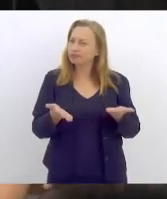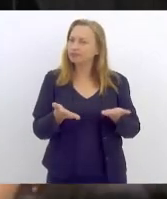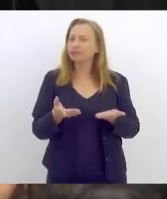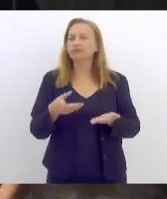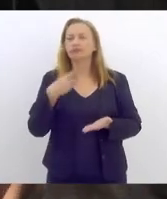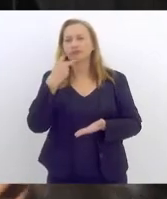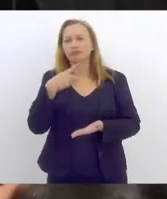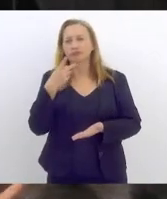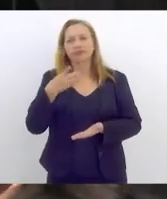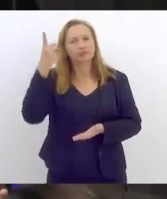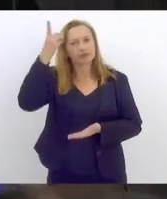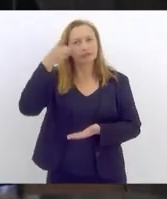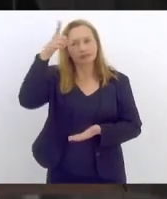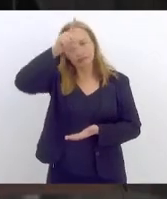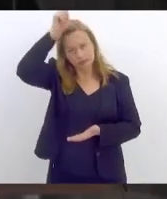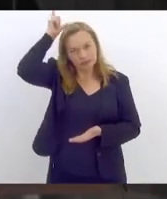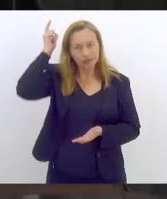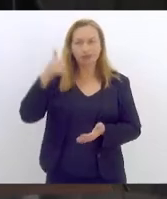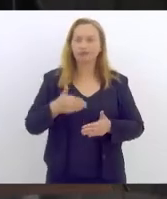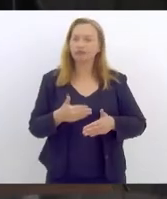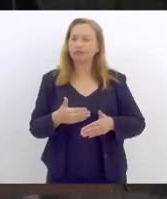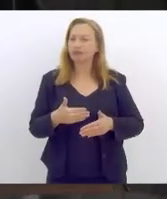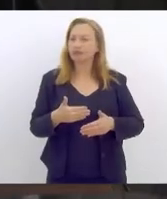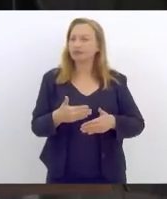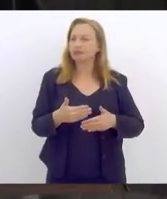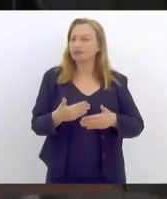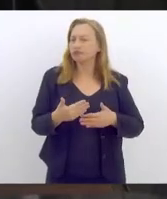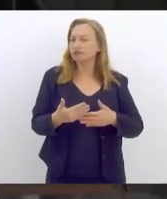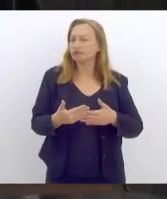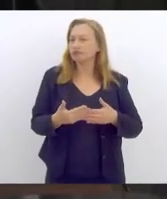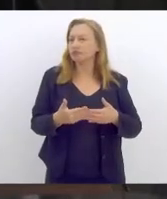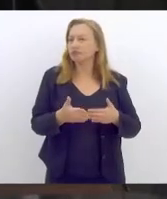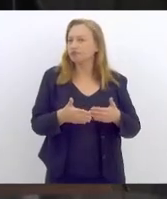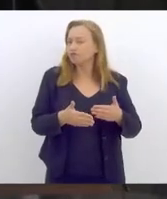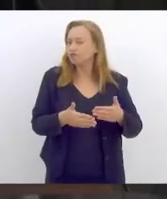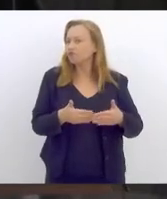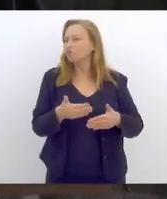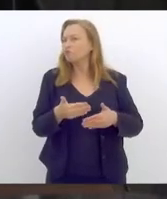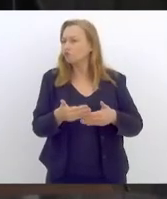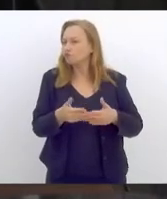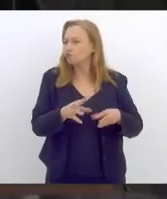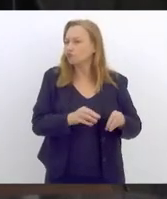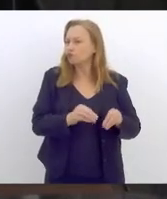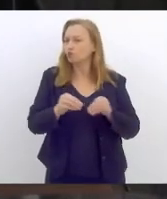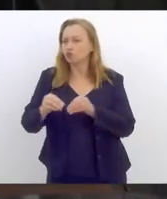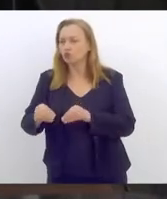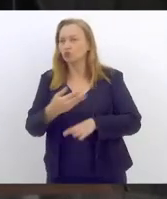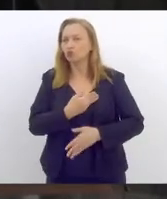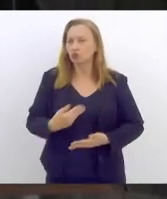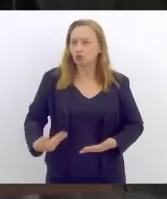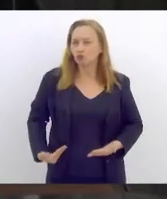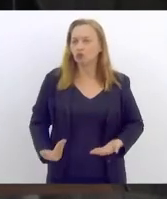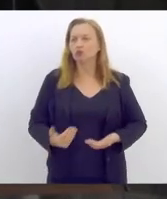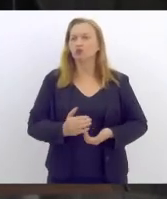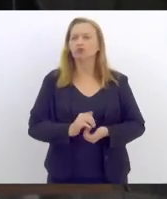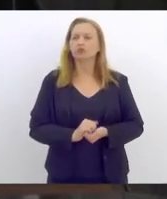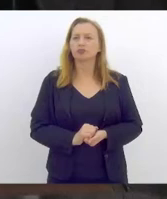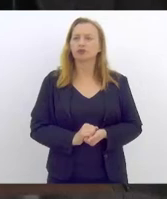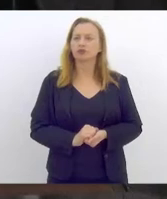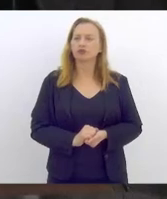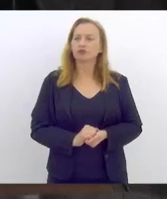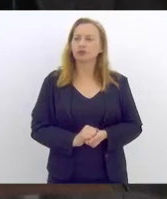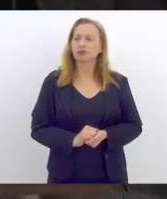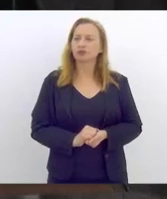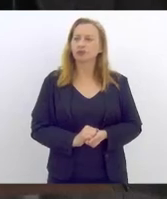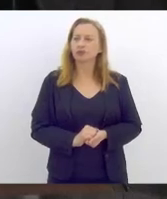Luiz Paulo um processo enfim de transição governamental processo